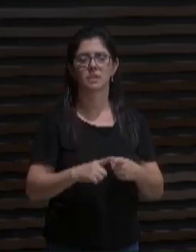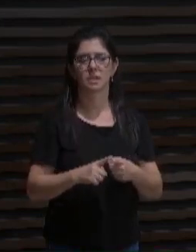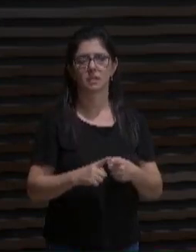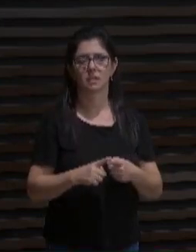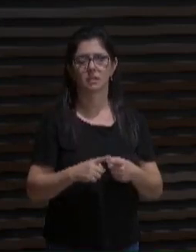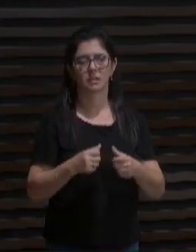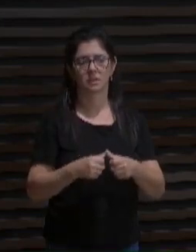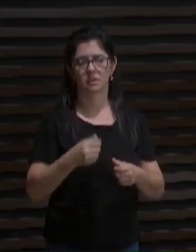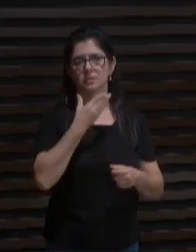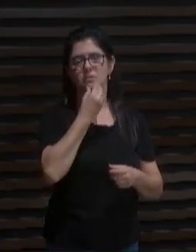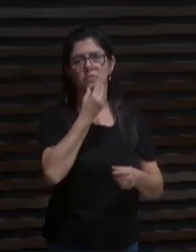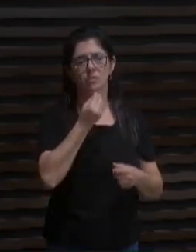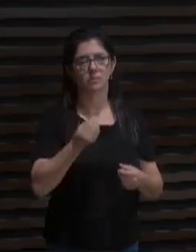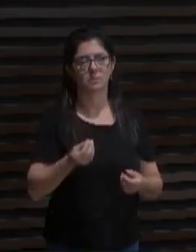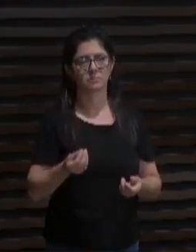tenho?